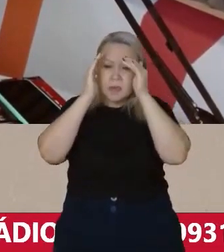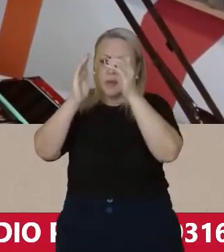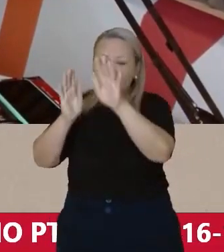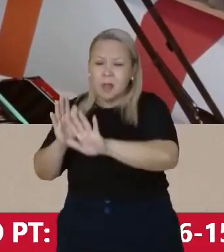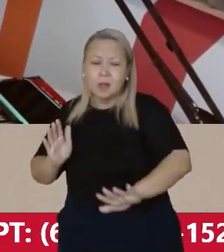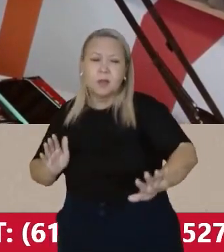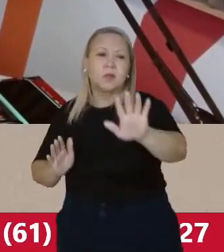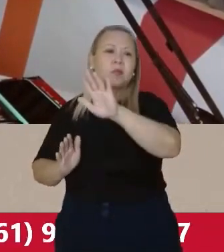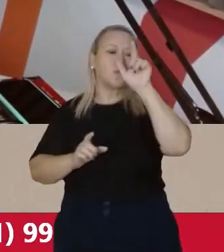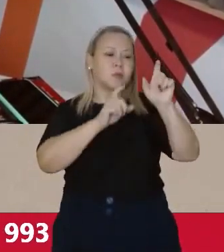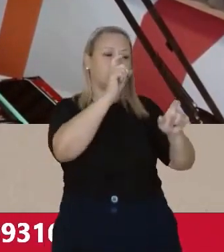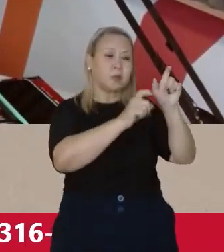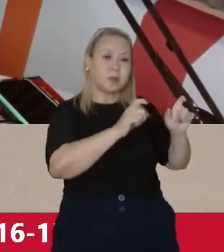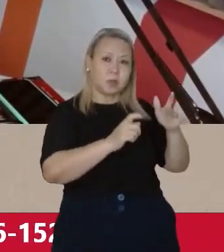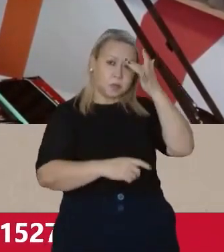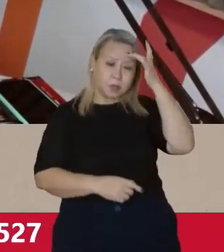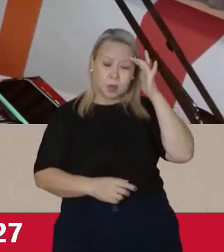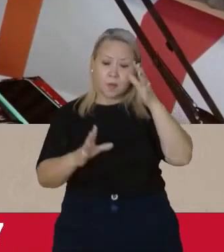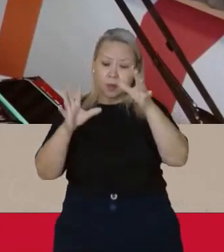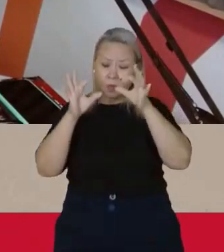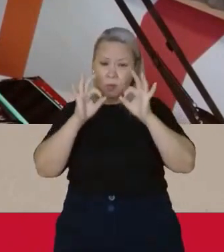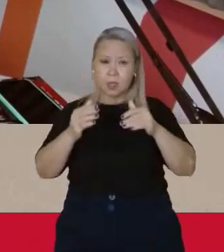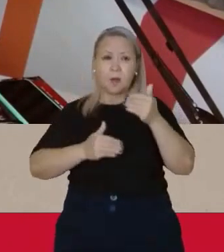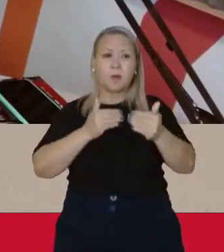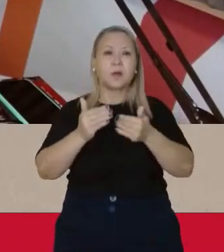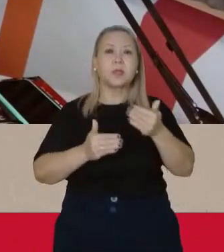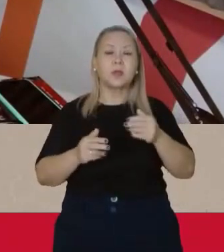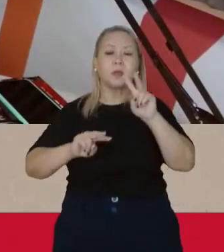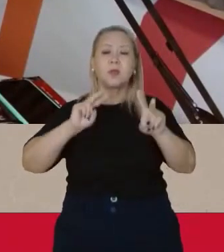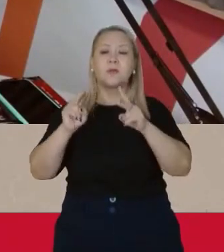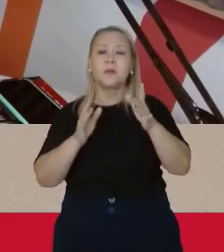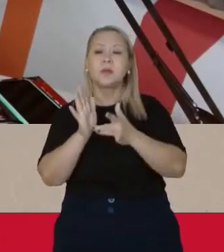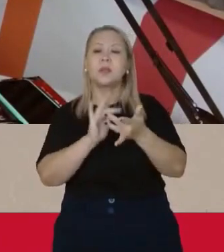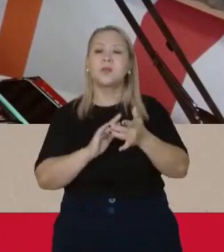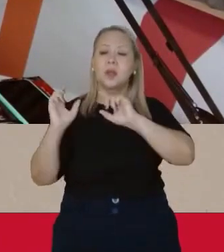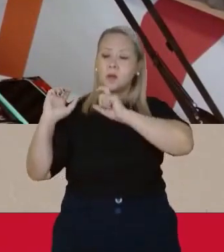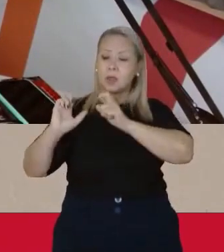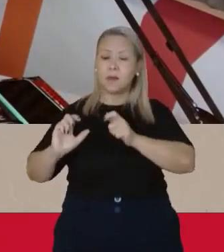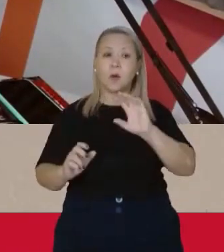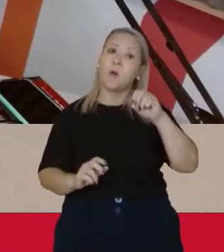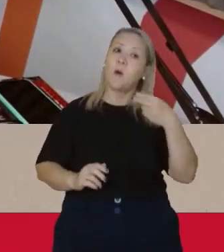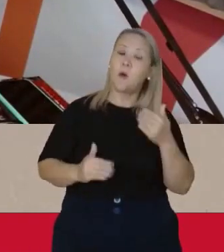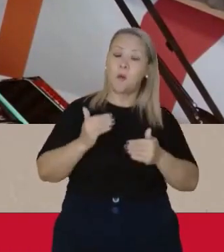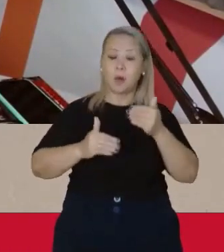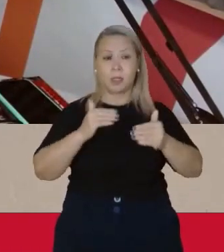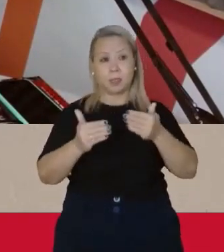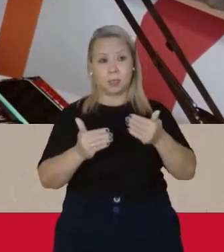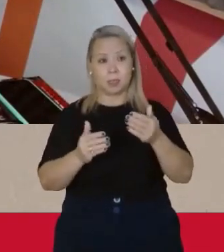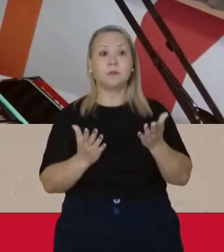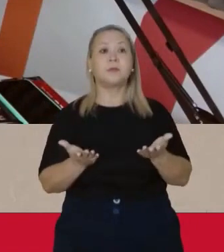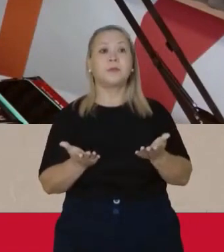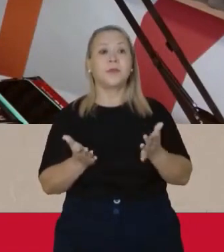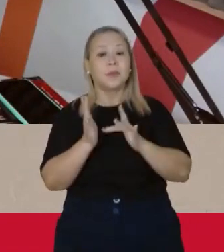pessoas? Você é conservador ou progressista? Eu faço uma pergunta. Na sua visão, Jesus era conservador ou progressista? Só pensar.